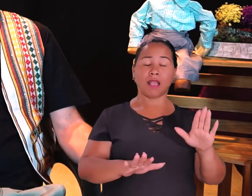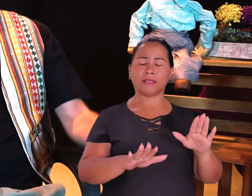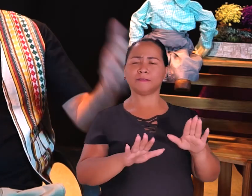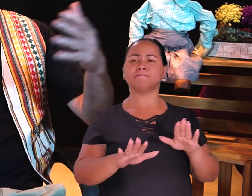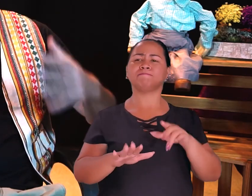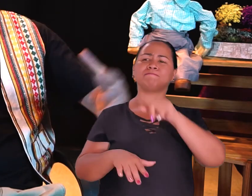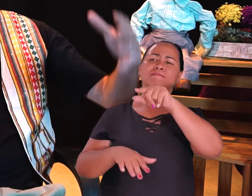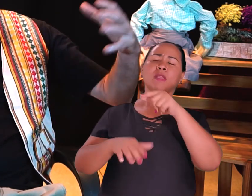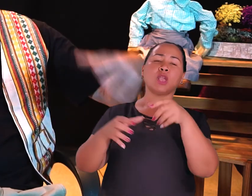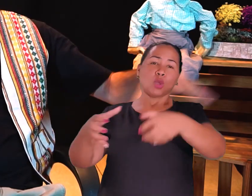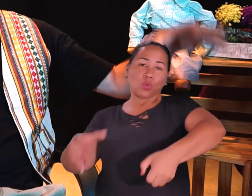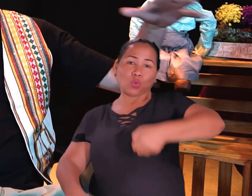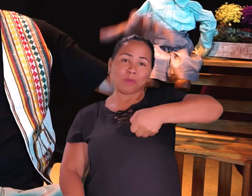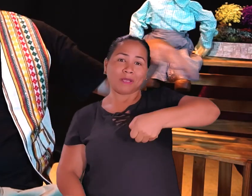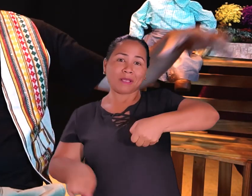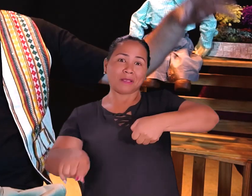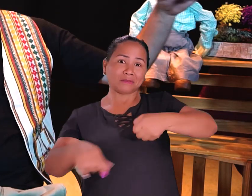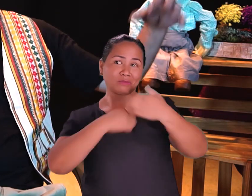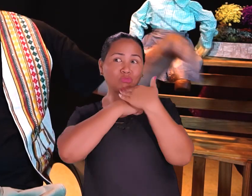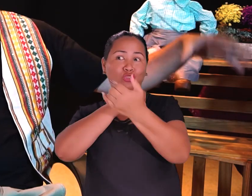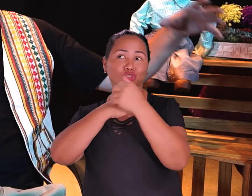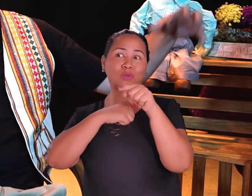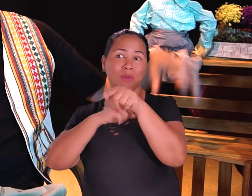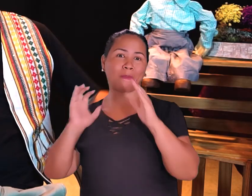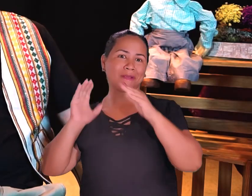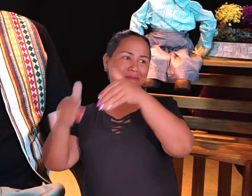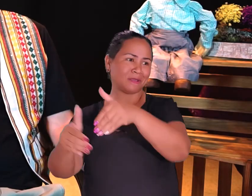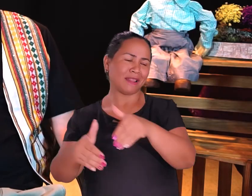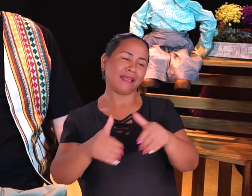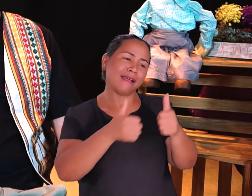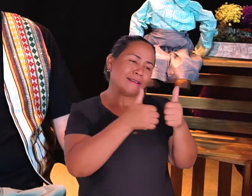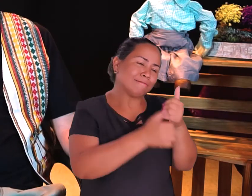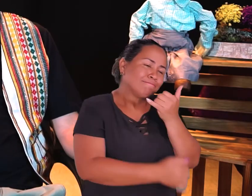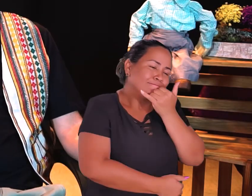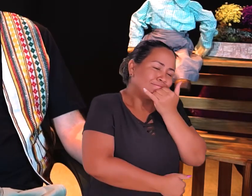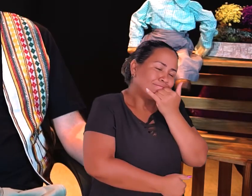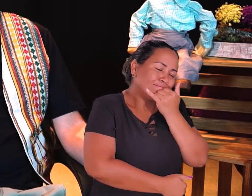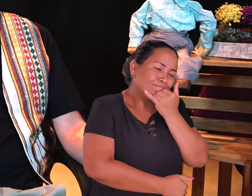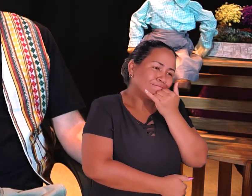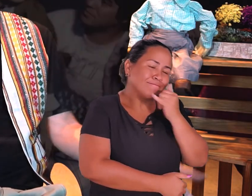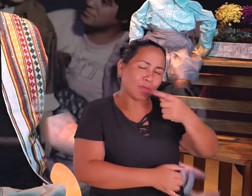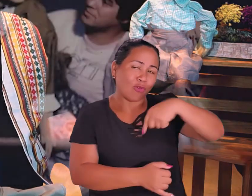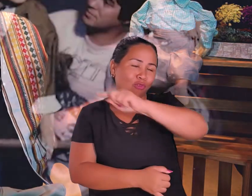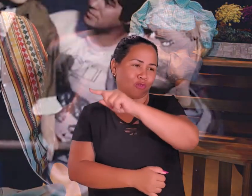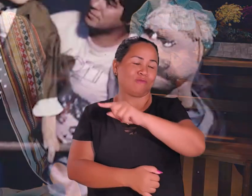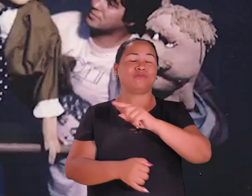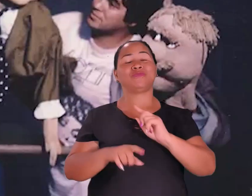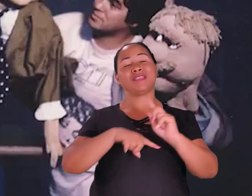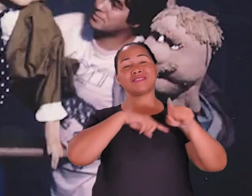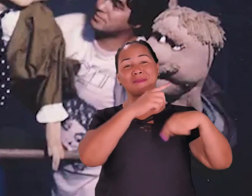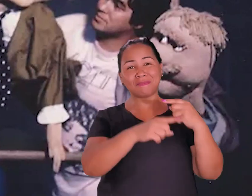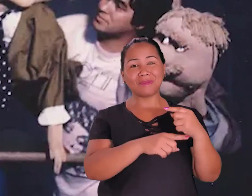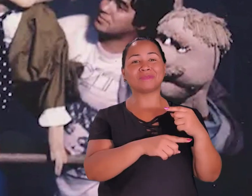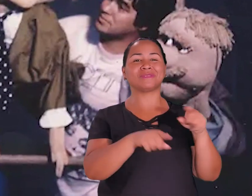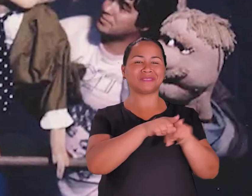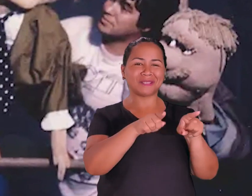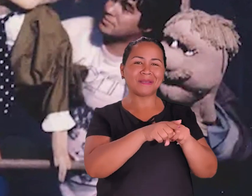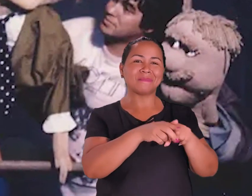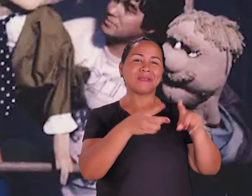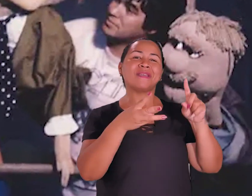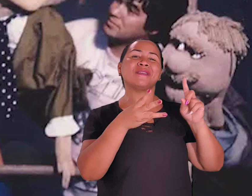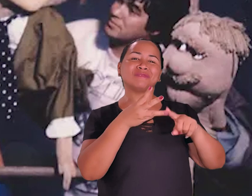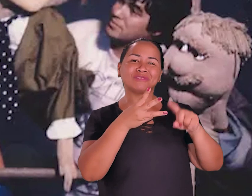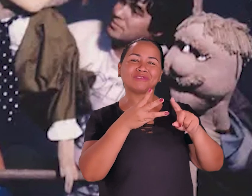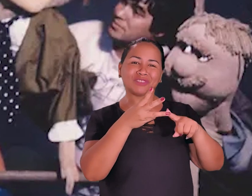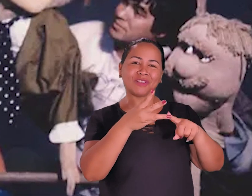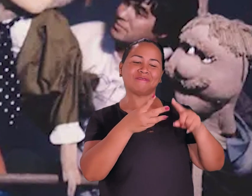companhia. O grupo Trapo do Baú continuou ainda, liderado pelo Cristóvão por muito tempo. Depois o Cristóvão foi chamado para trabalhar lá no Bagagem.